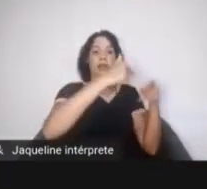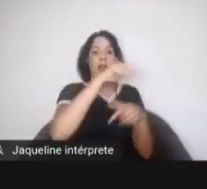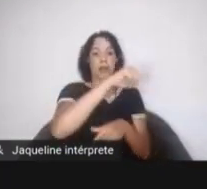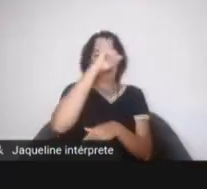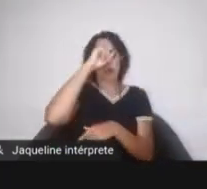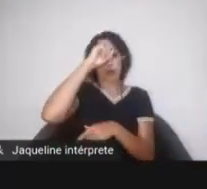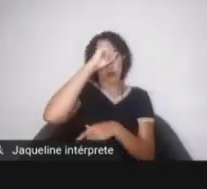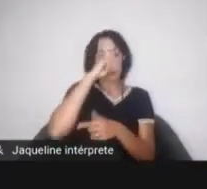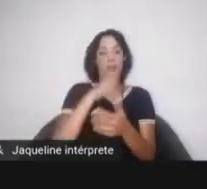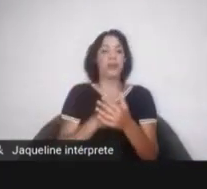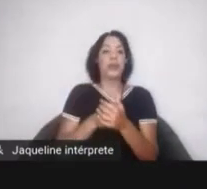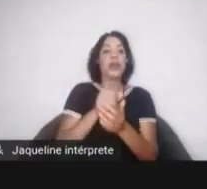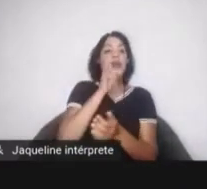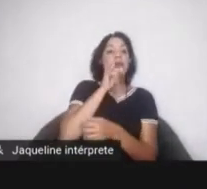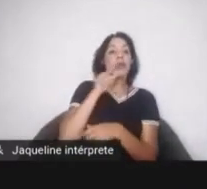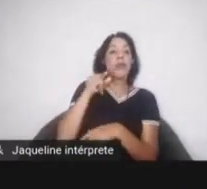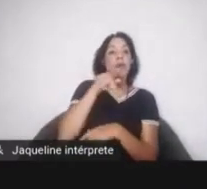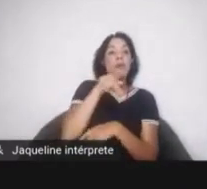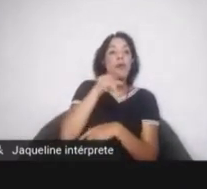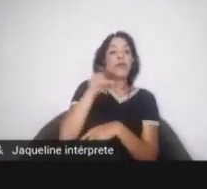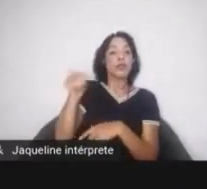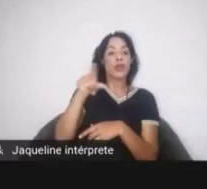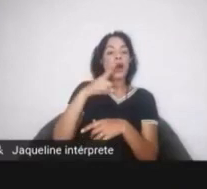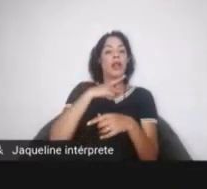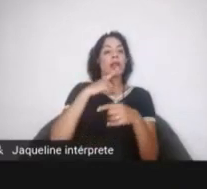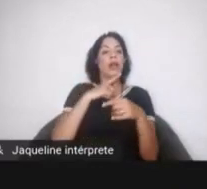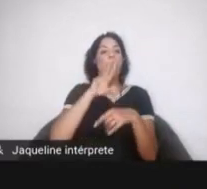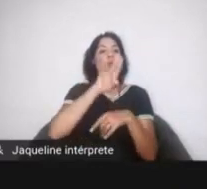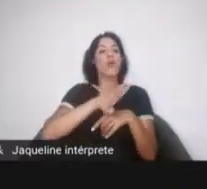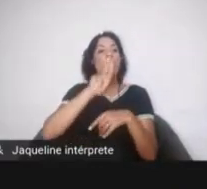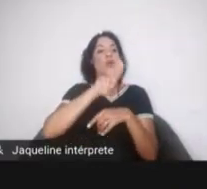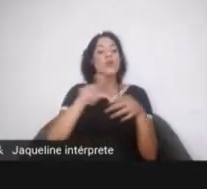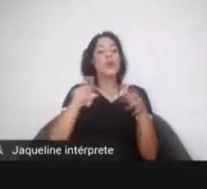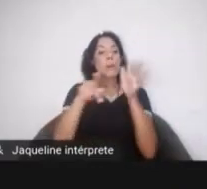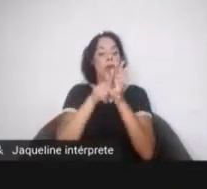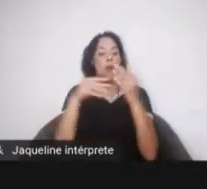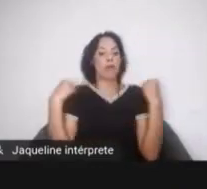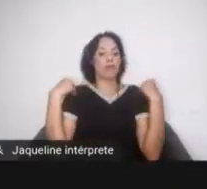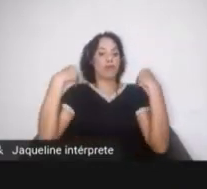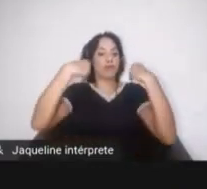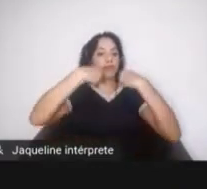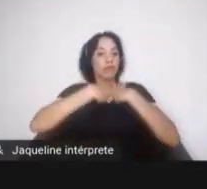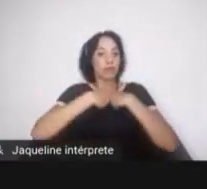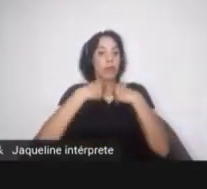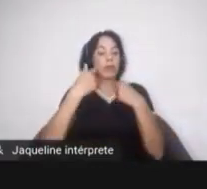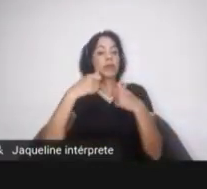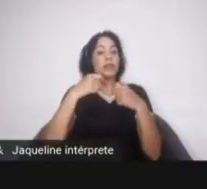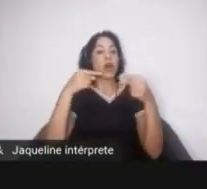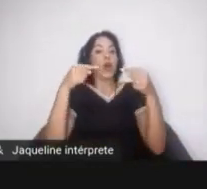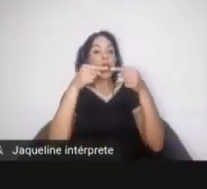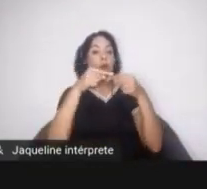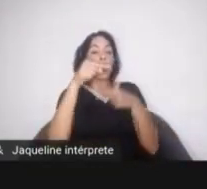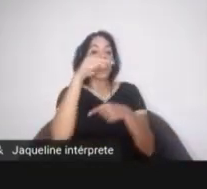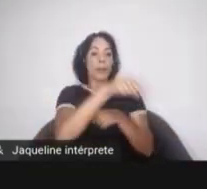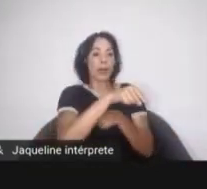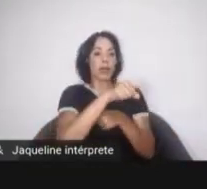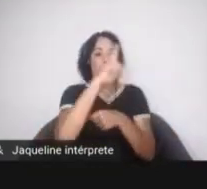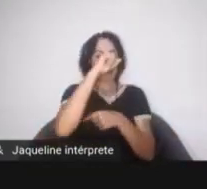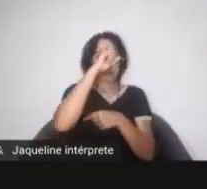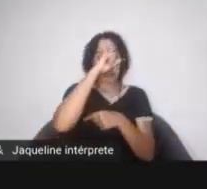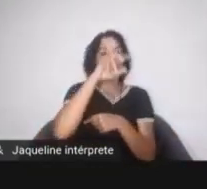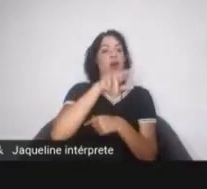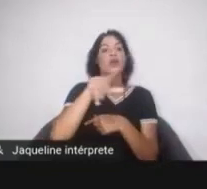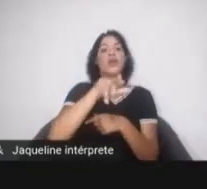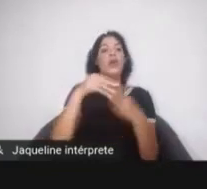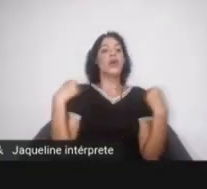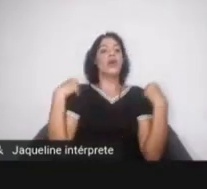uso de jaleco adequado para o ambiente hospitalar, não é? Aquele jaleco utilizado no ambiente, não é um jaleco que vai